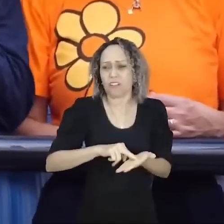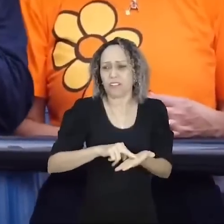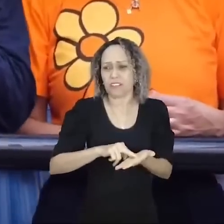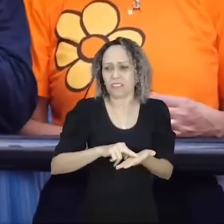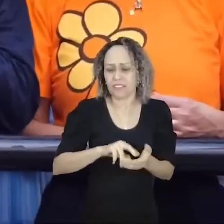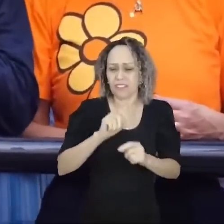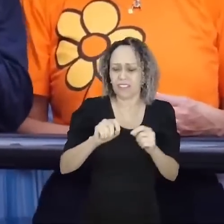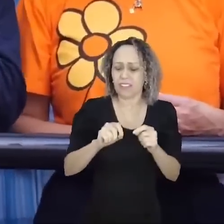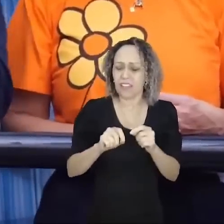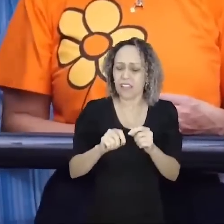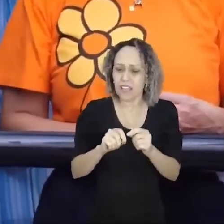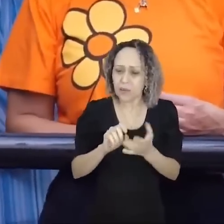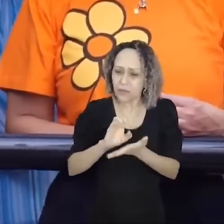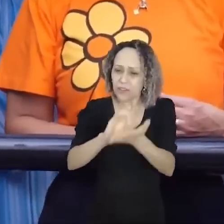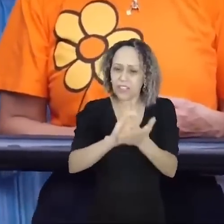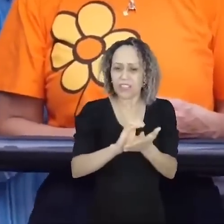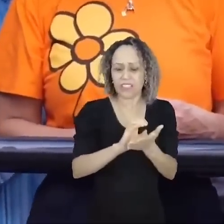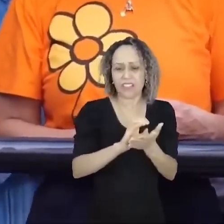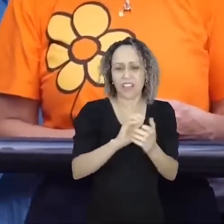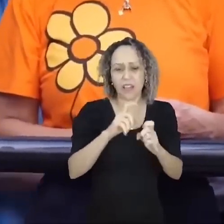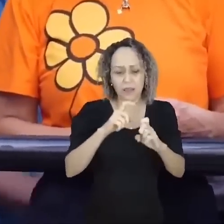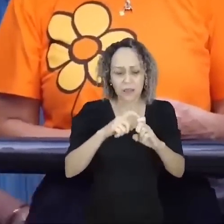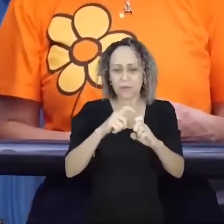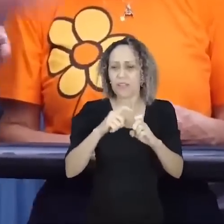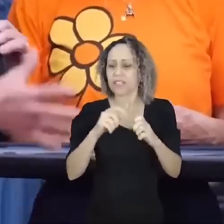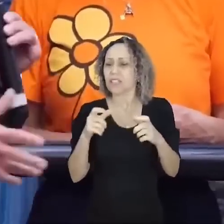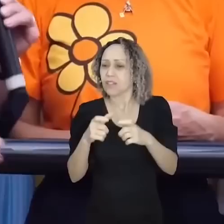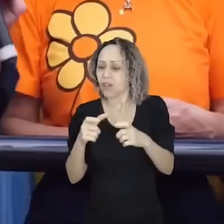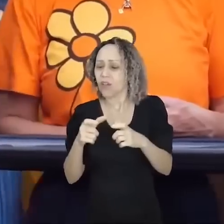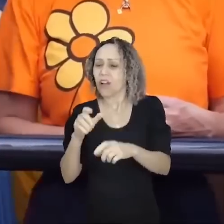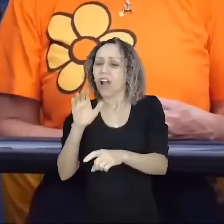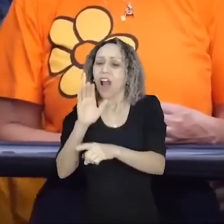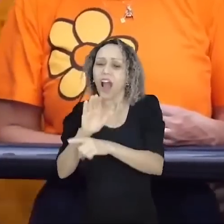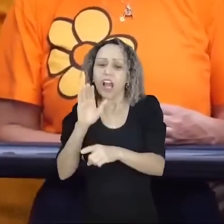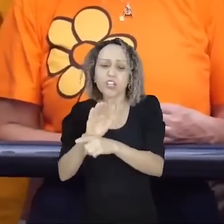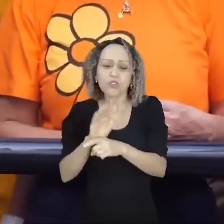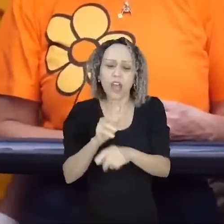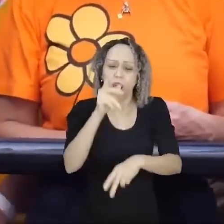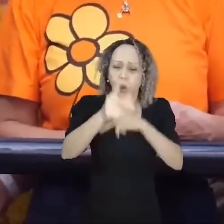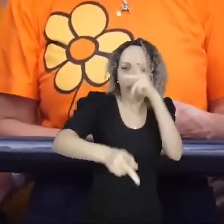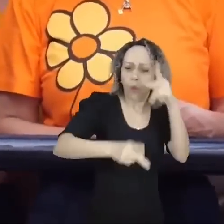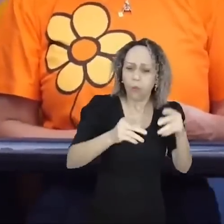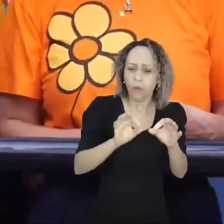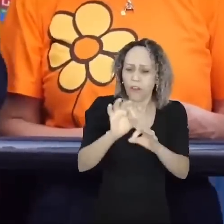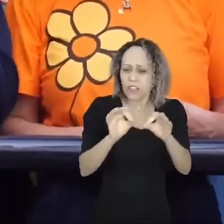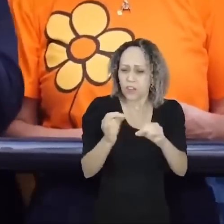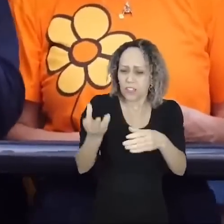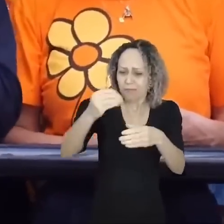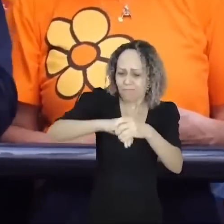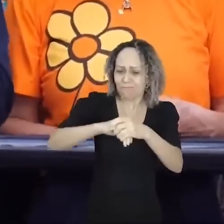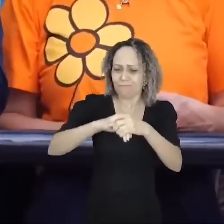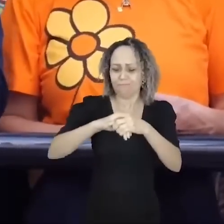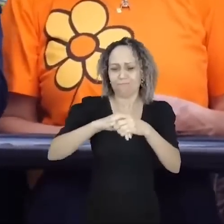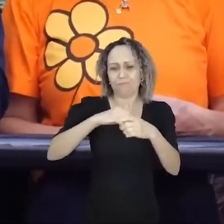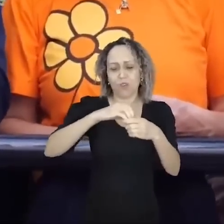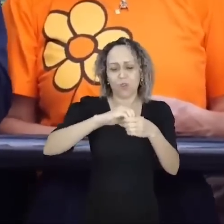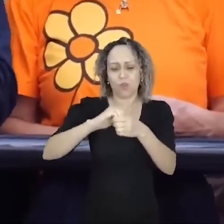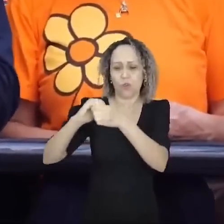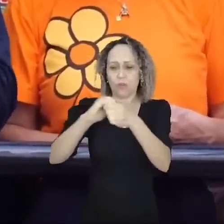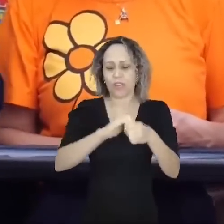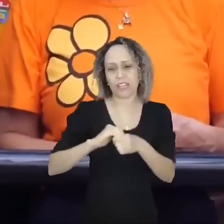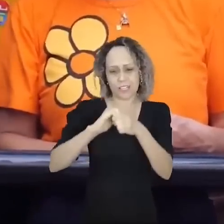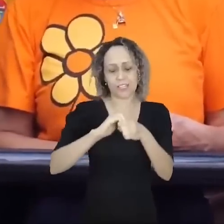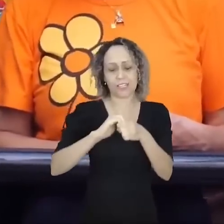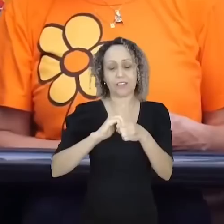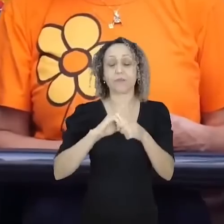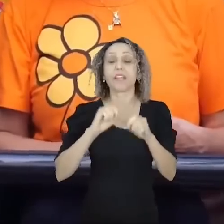empreendedor o que a gente quer ajudar o povo essa organizar em cooperativa para que esse país